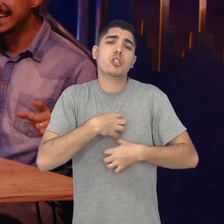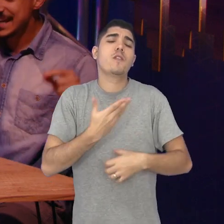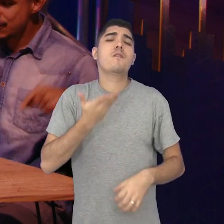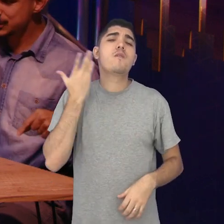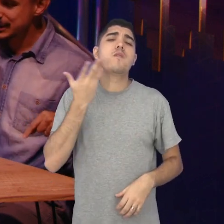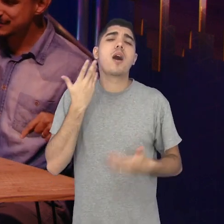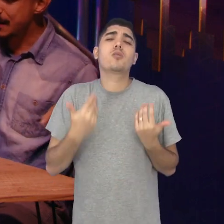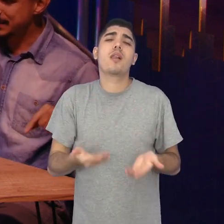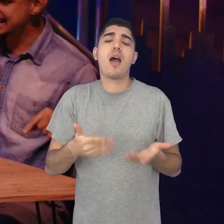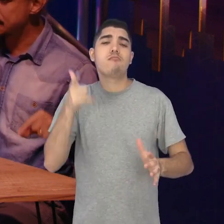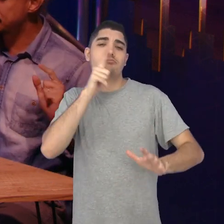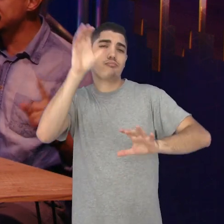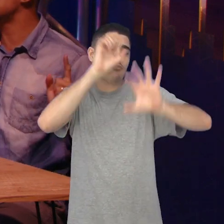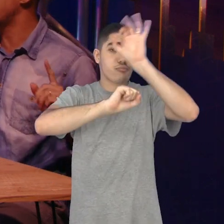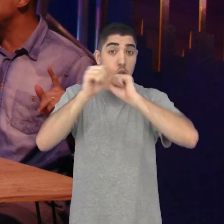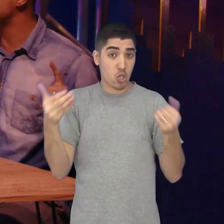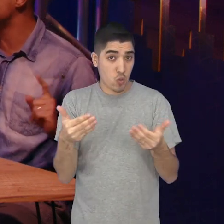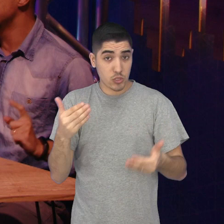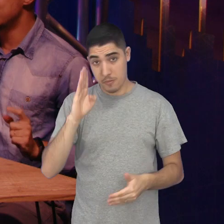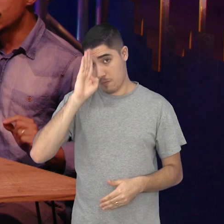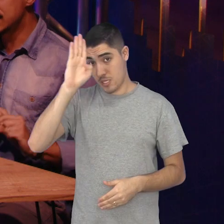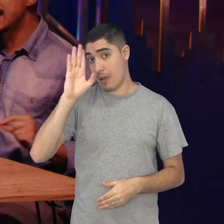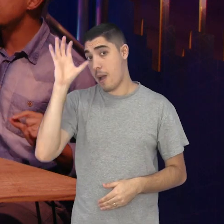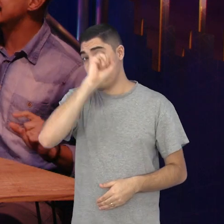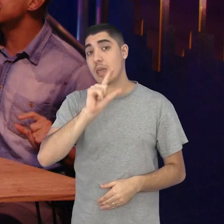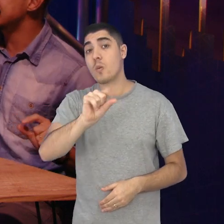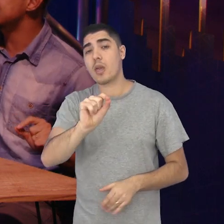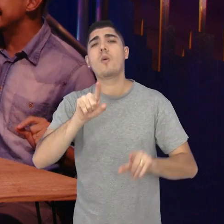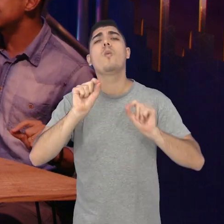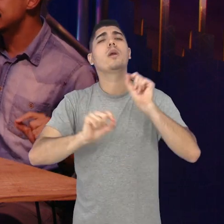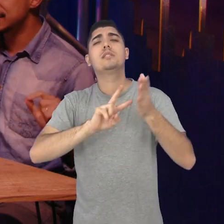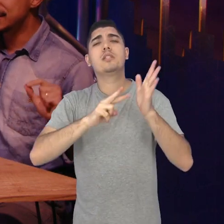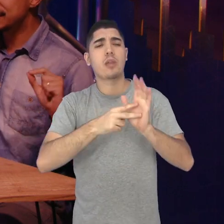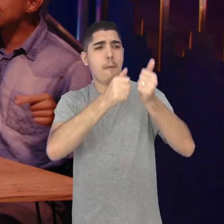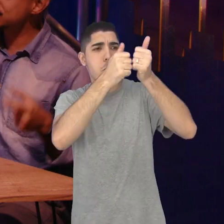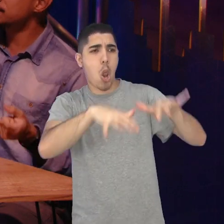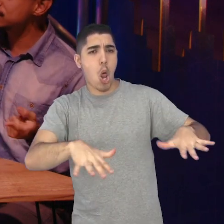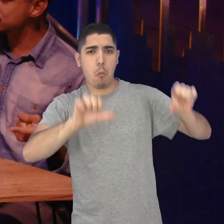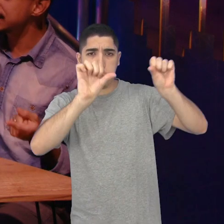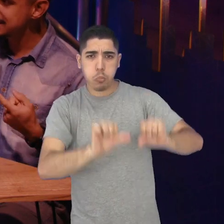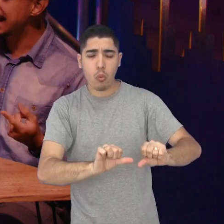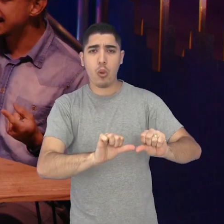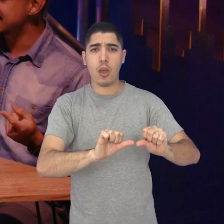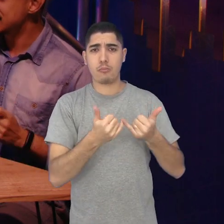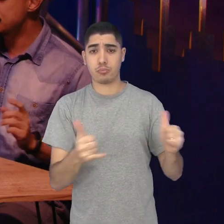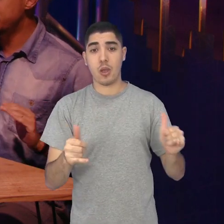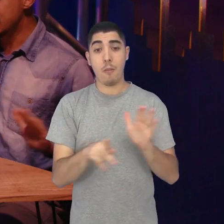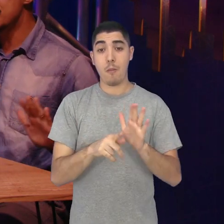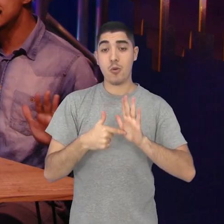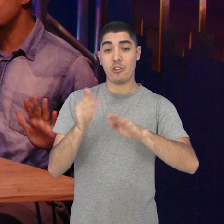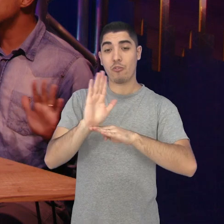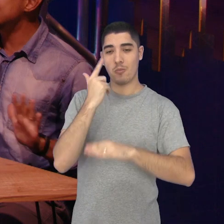entender. E hoje a gente vai aprender principalmente o que é uma crise energética, falando de Monstros S.A. E